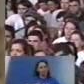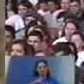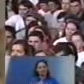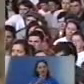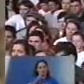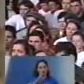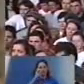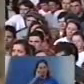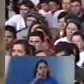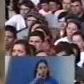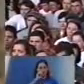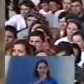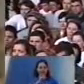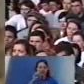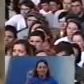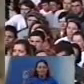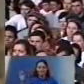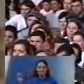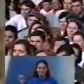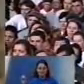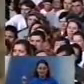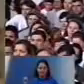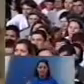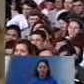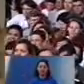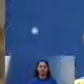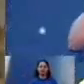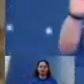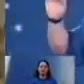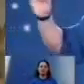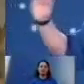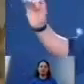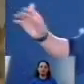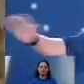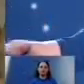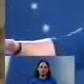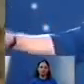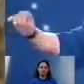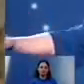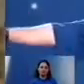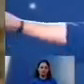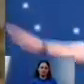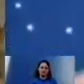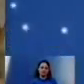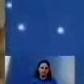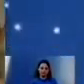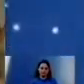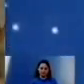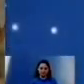milhões. Gente, Deus é exagerado. Uma das marcas de que a coisa de Deus é